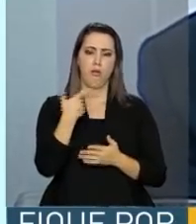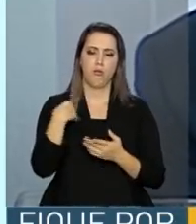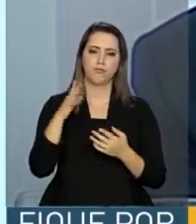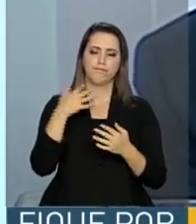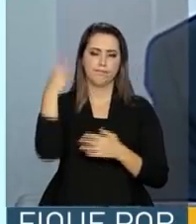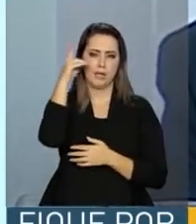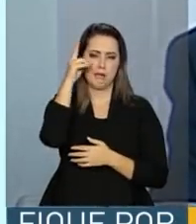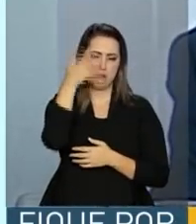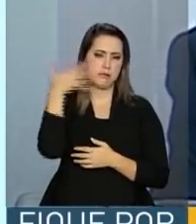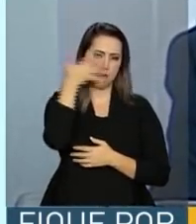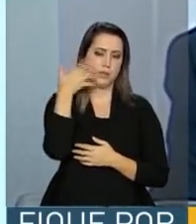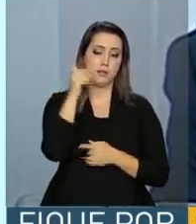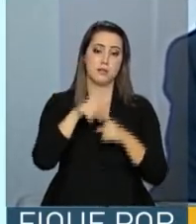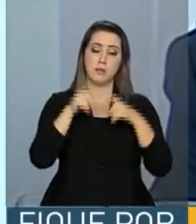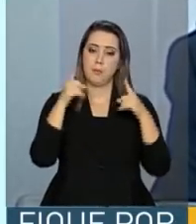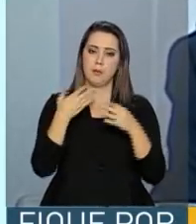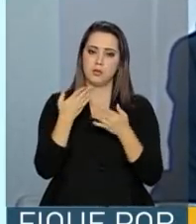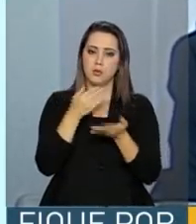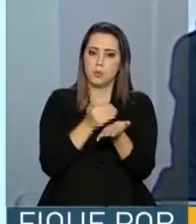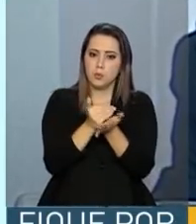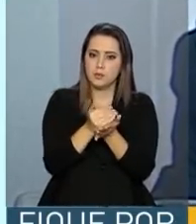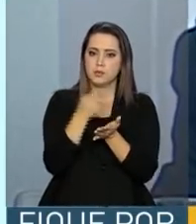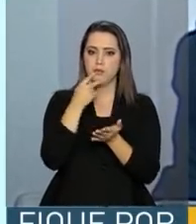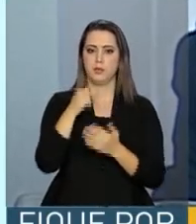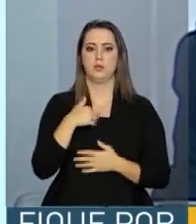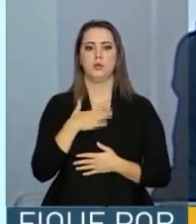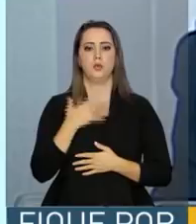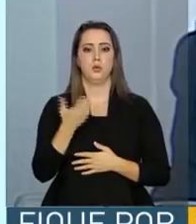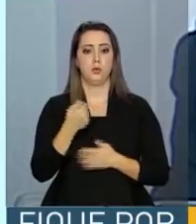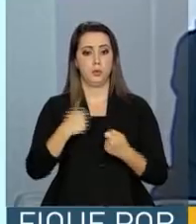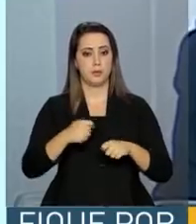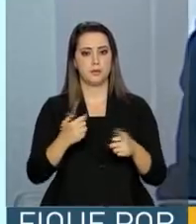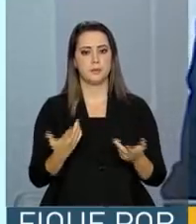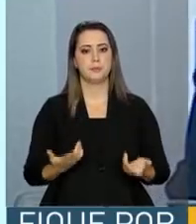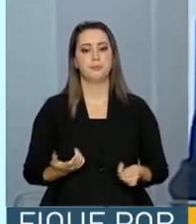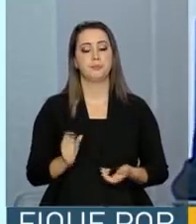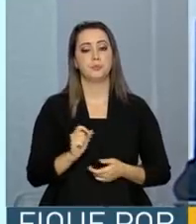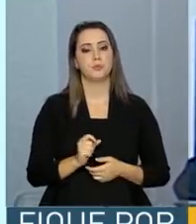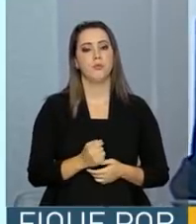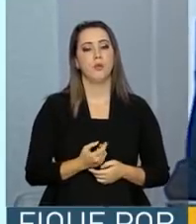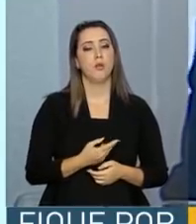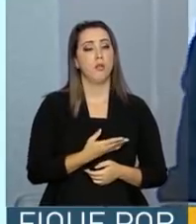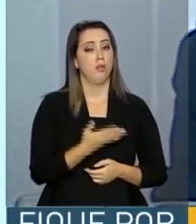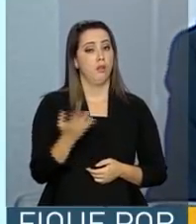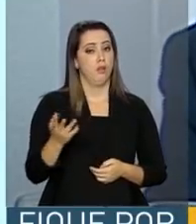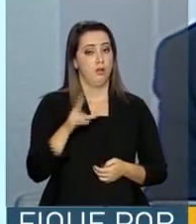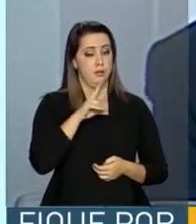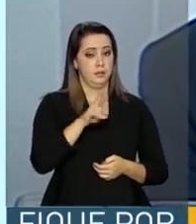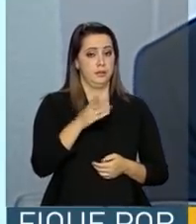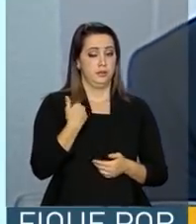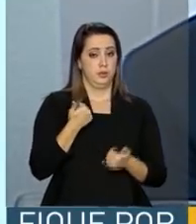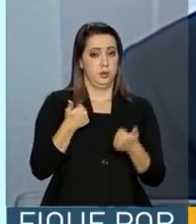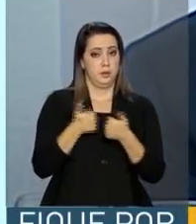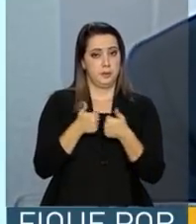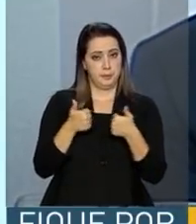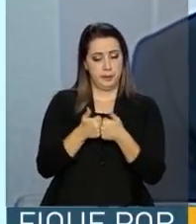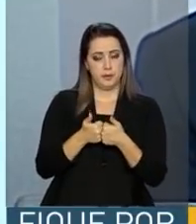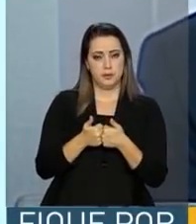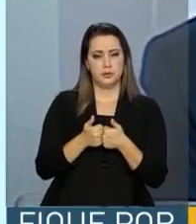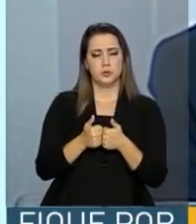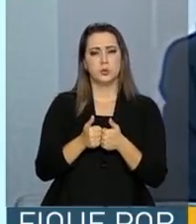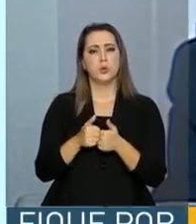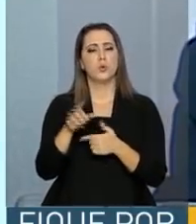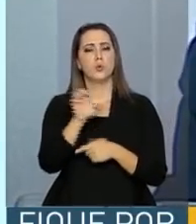mas só pra pra introduzir o que eu quero dizer a vocês vejam que lá nossa muito próximo do estado absolutista